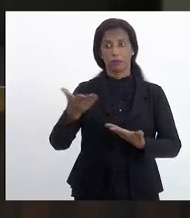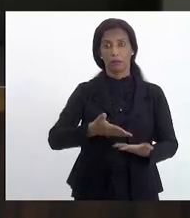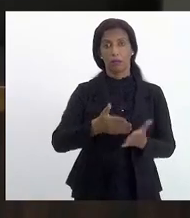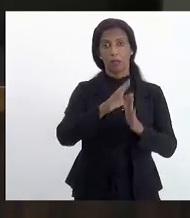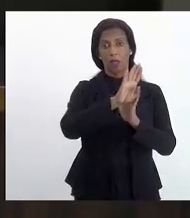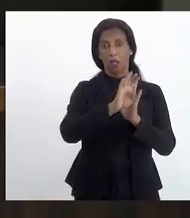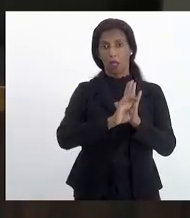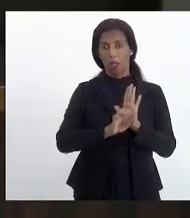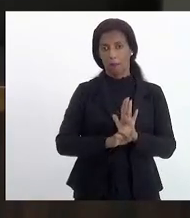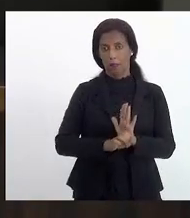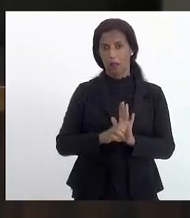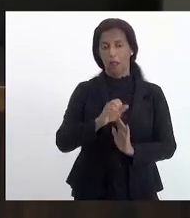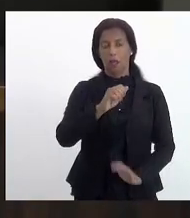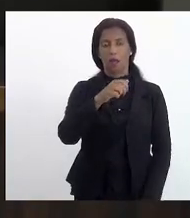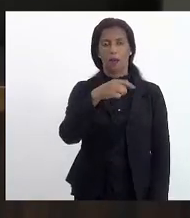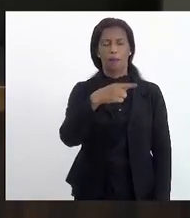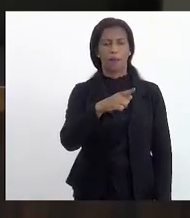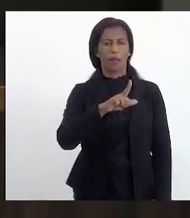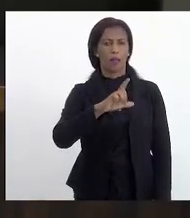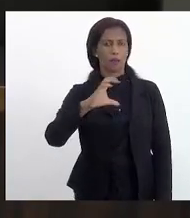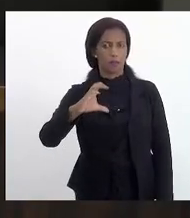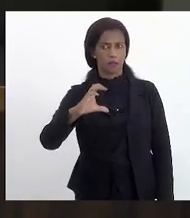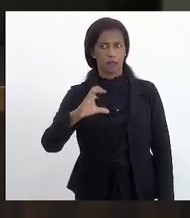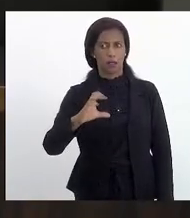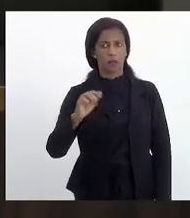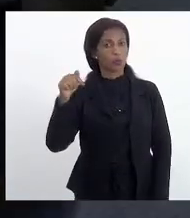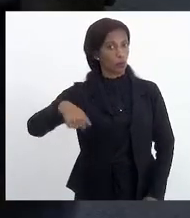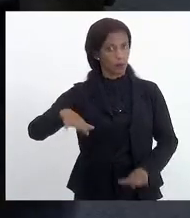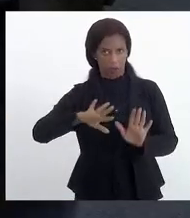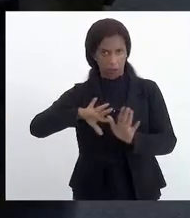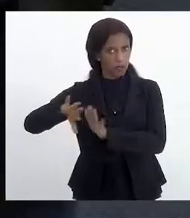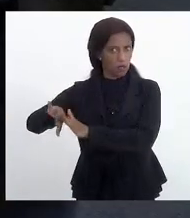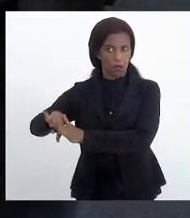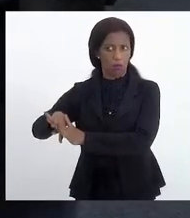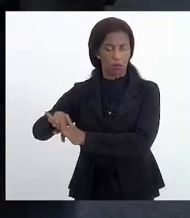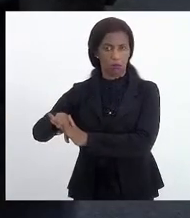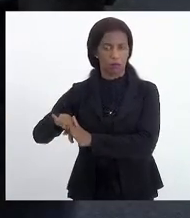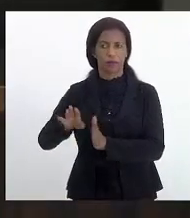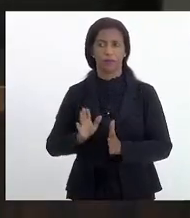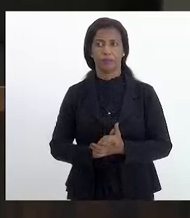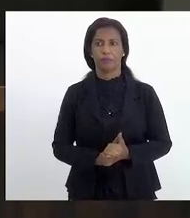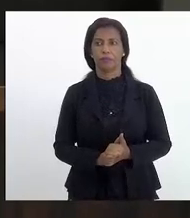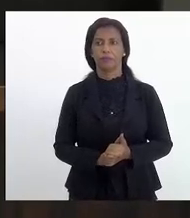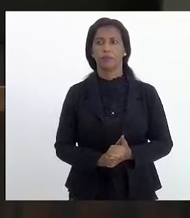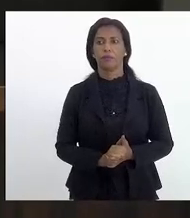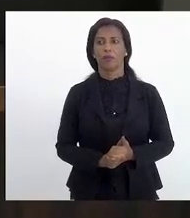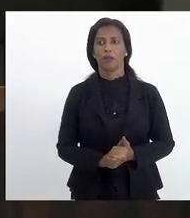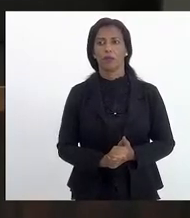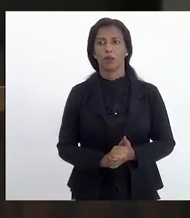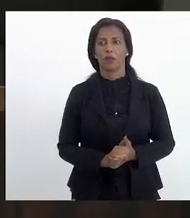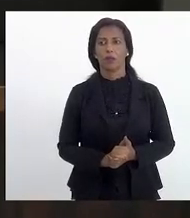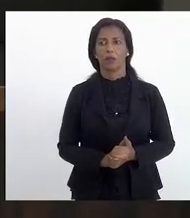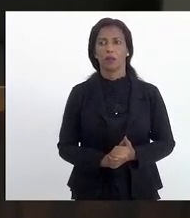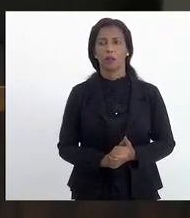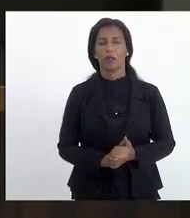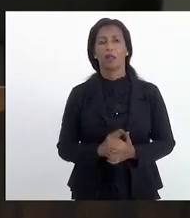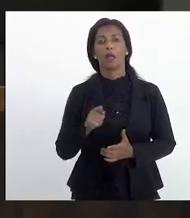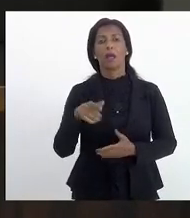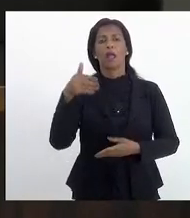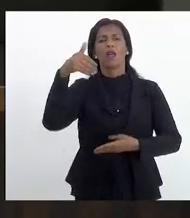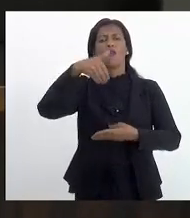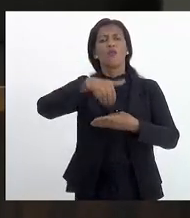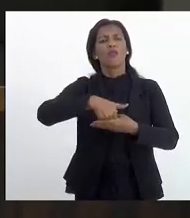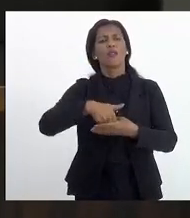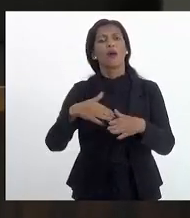emendas aos PLCs. Sobre eu, esse, não. Esse não. Esse não. Então, esse a ideia... Volta, quando? É a ideia botarmos